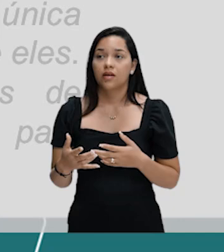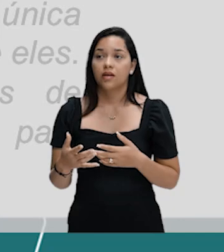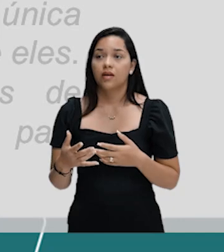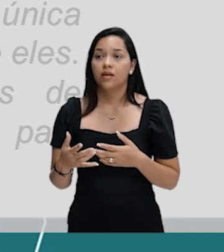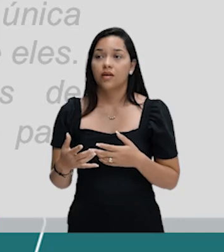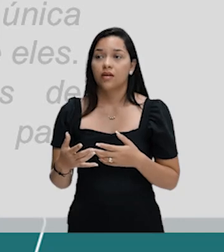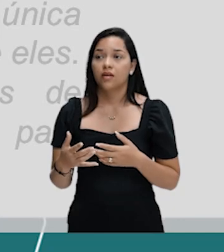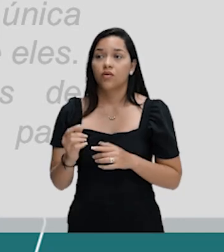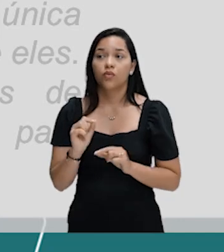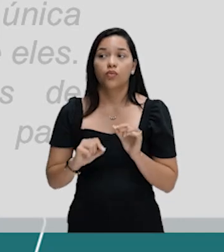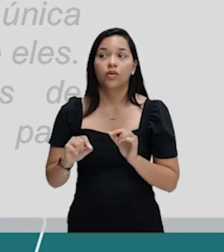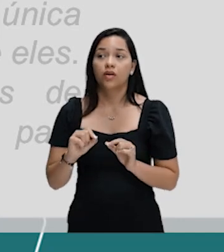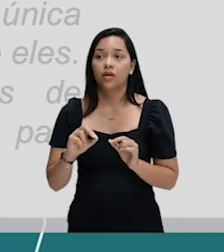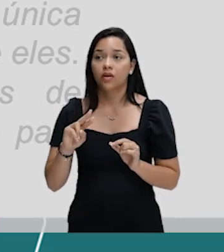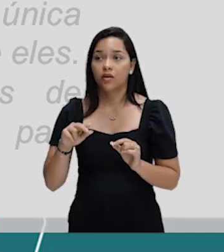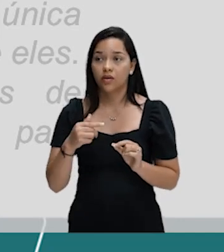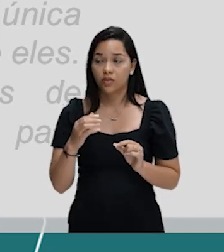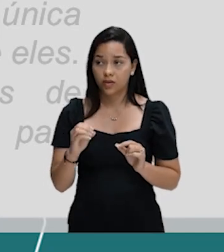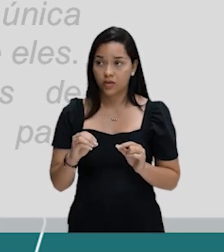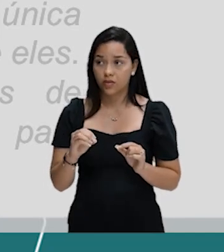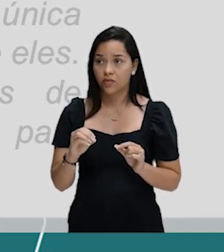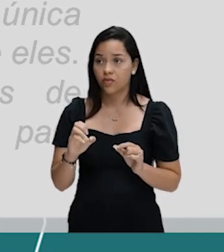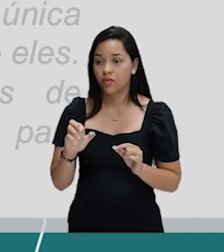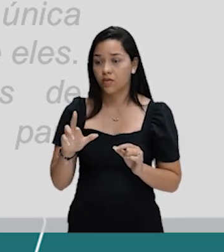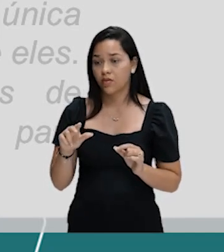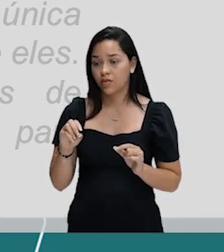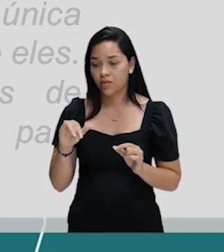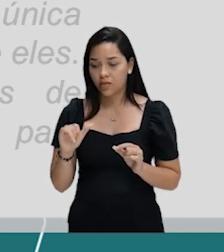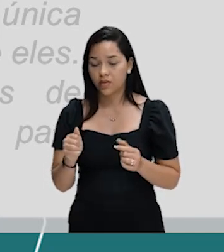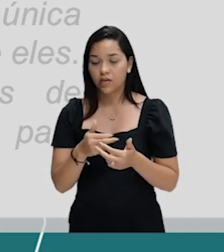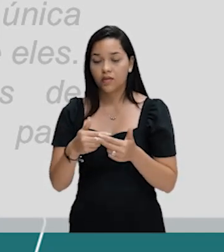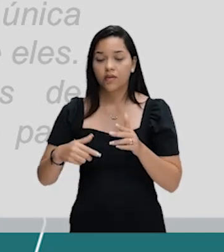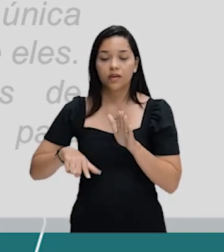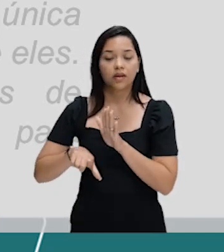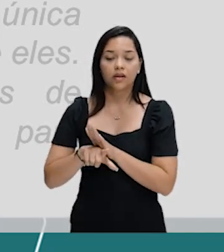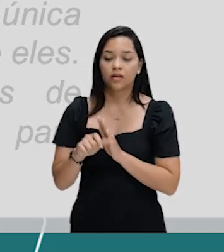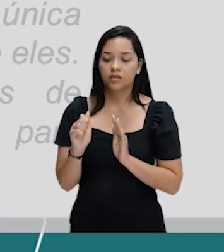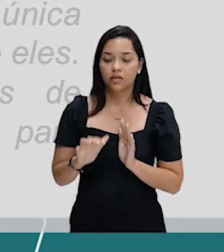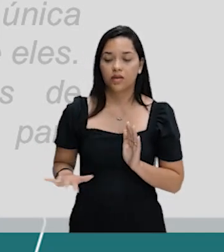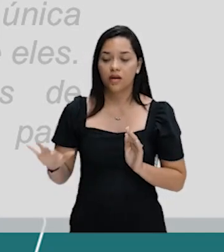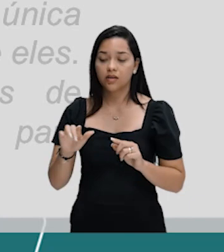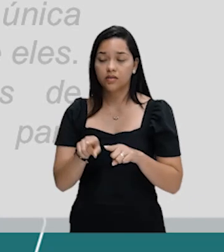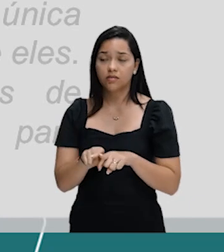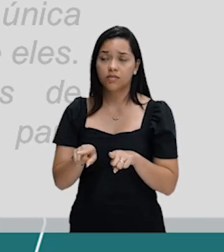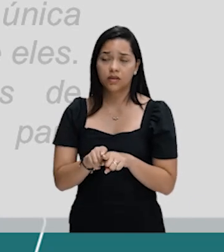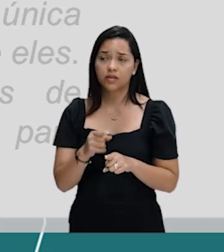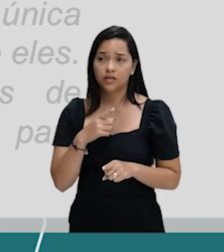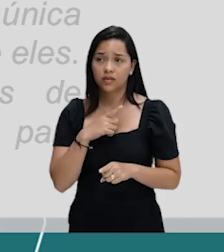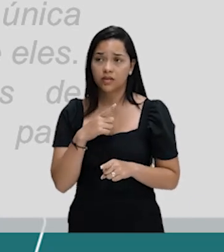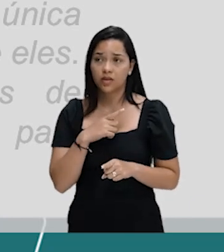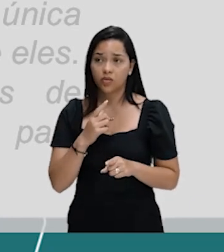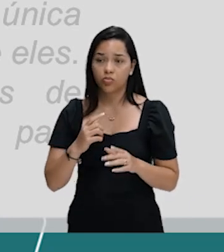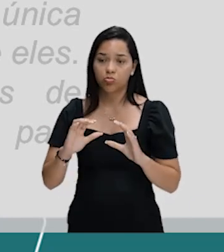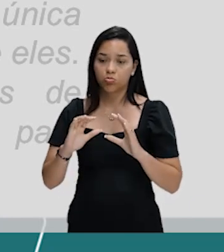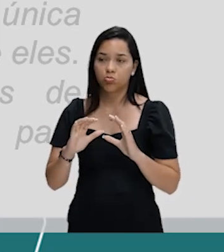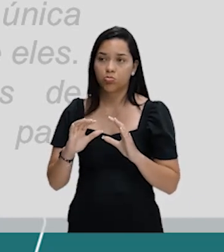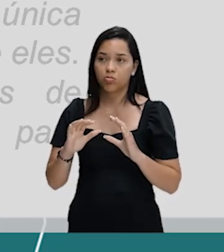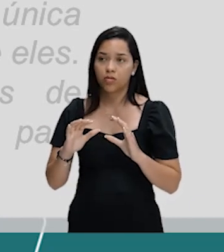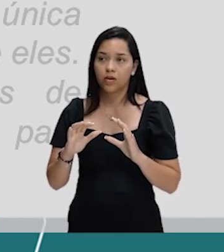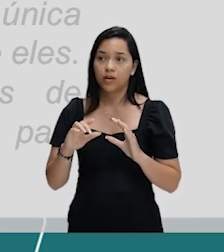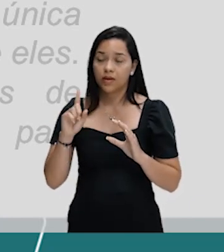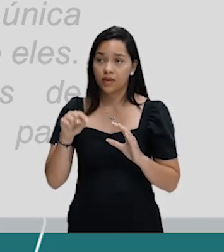Além disso, a União Econômica e Monetária ela vai ter leis gerais, ou seja, o Parlamento Europeu, um crime que